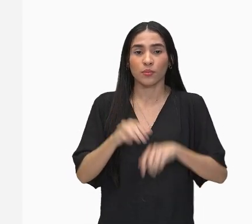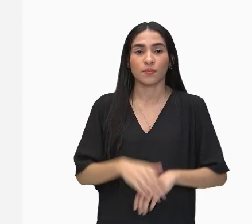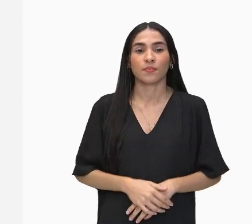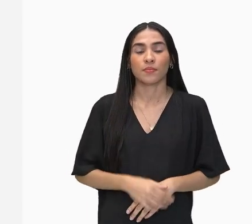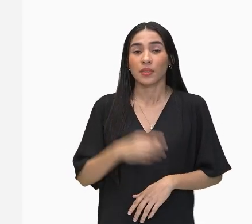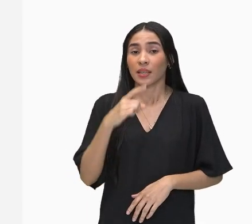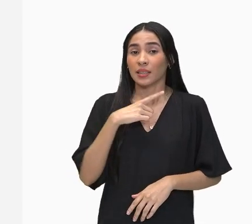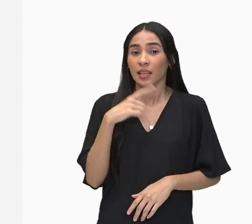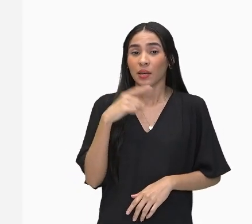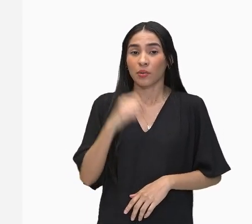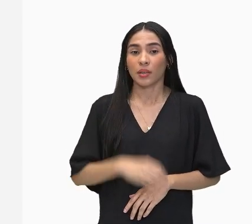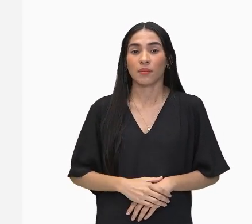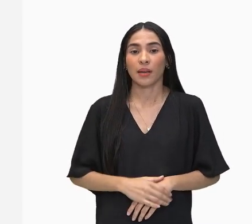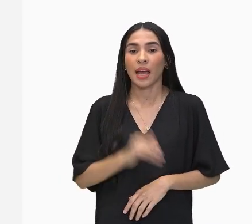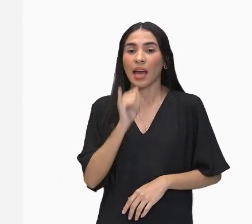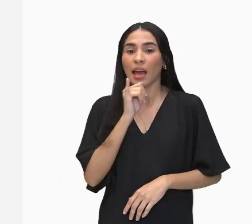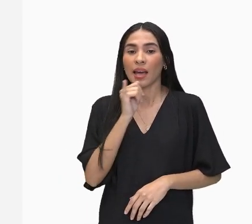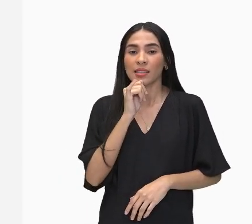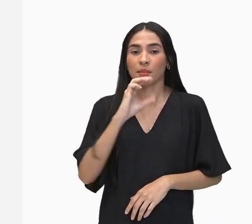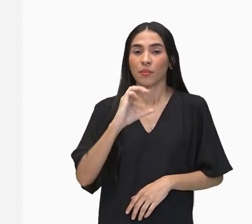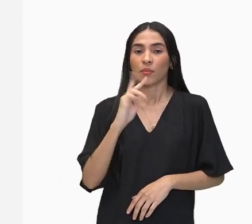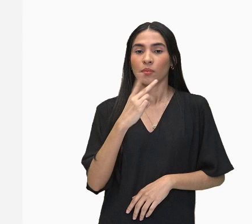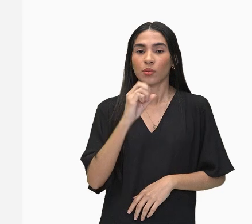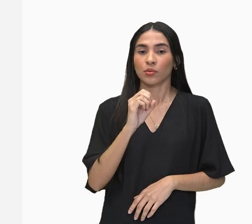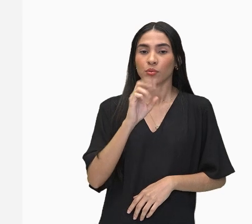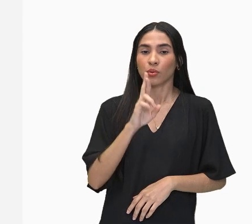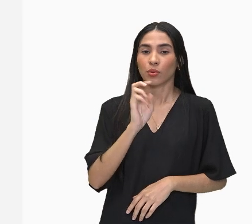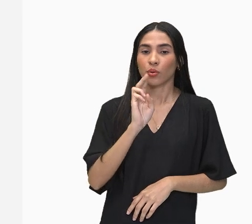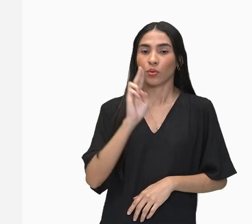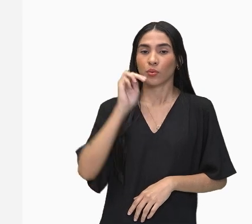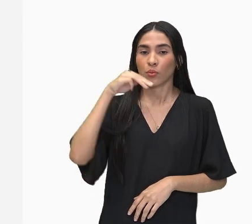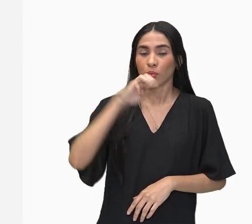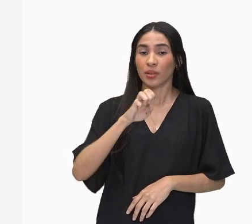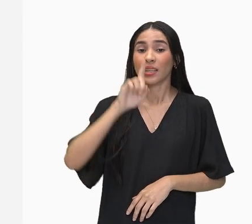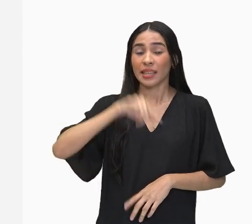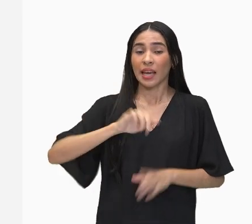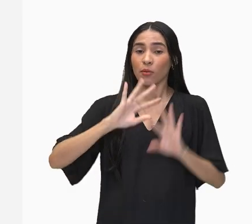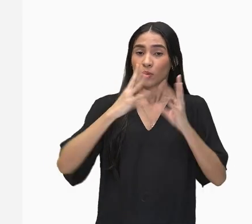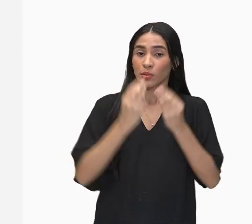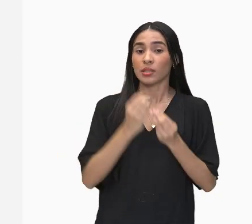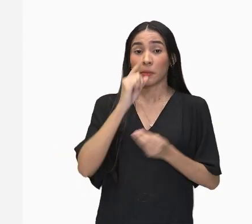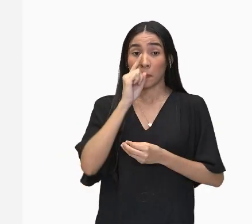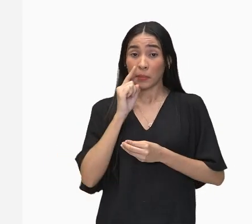a produção de chorume, que também vai contribuir, é uma fonte poluidora aí,